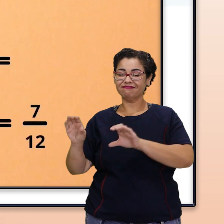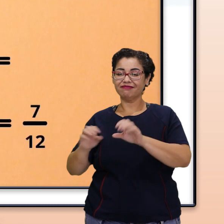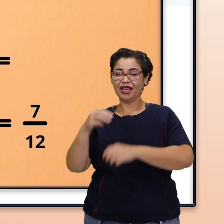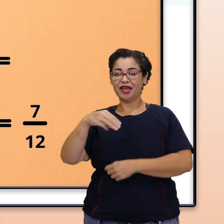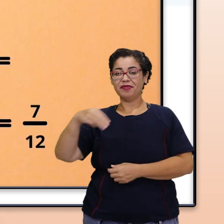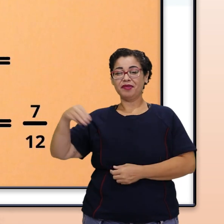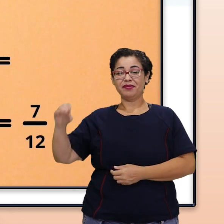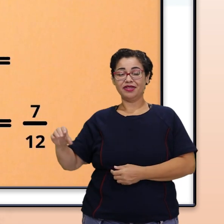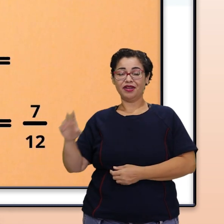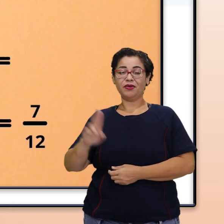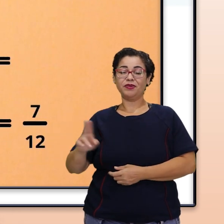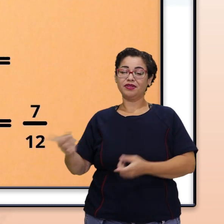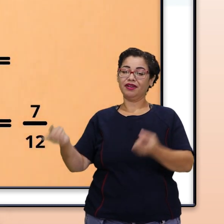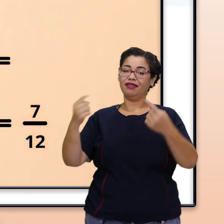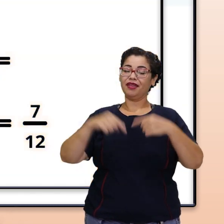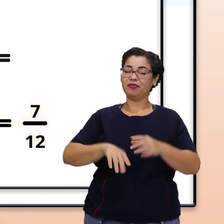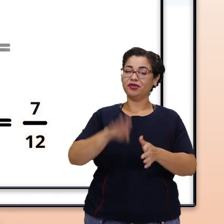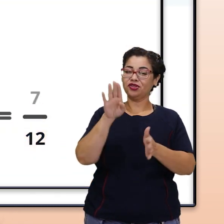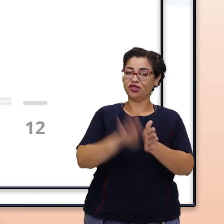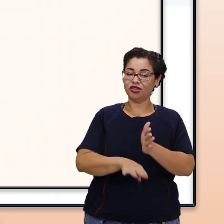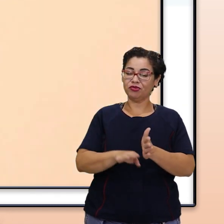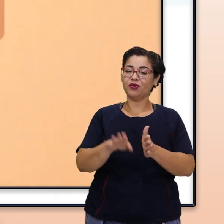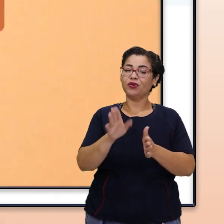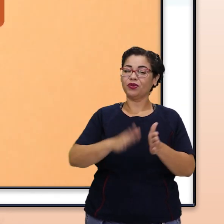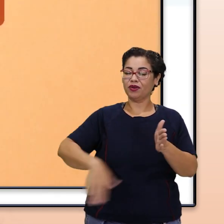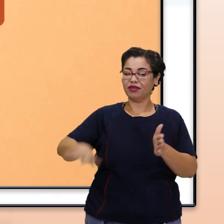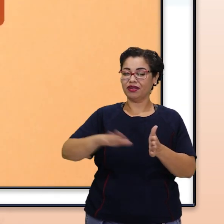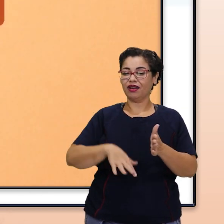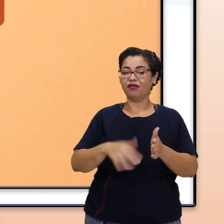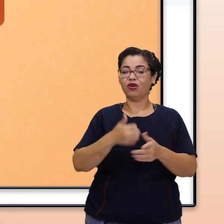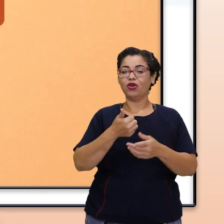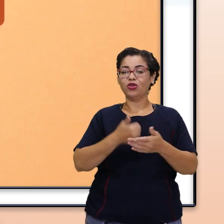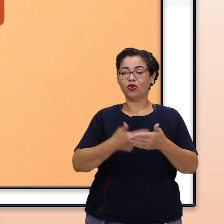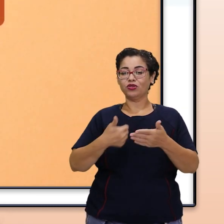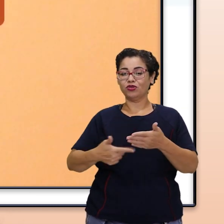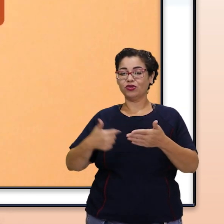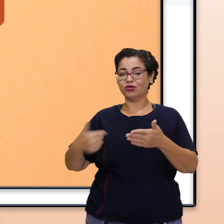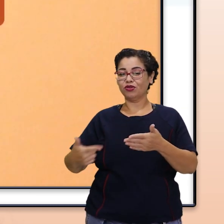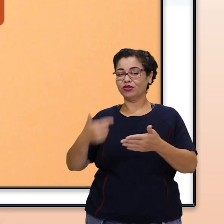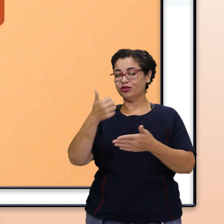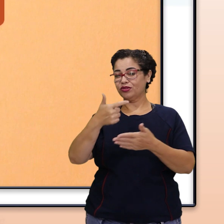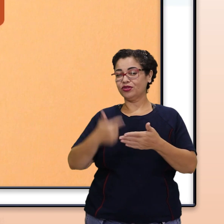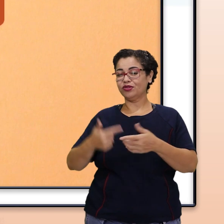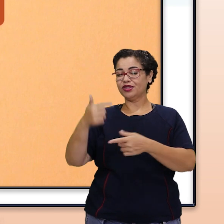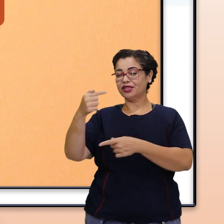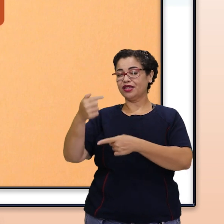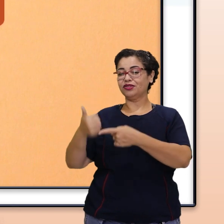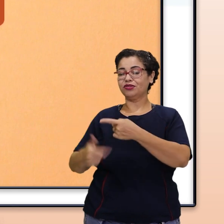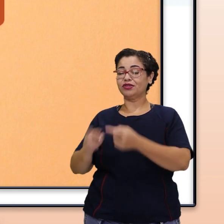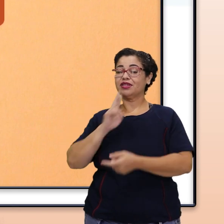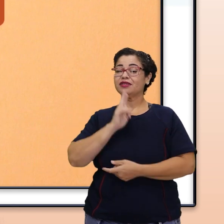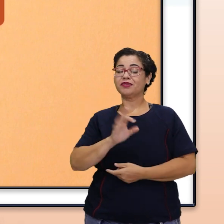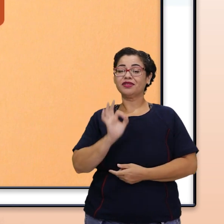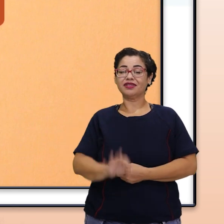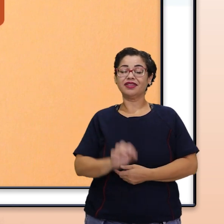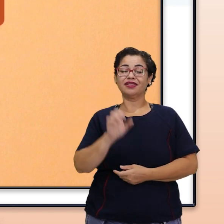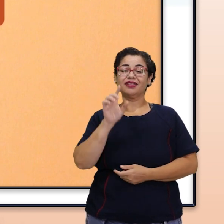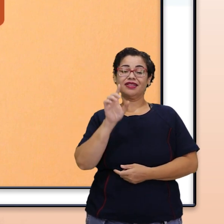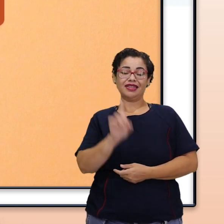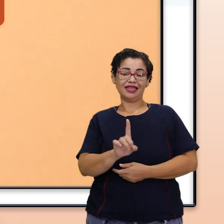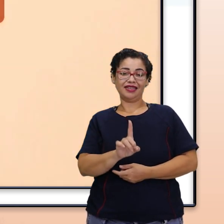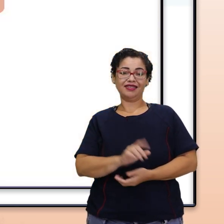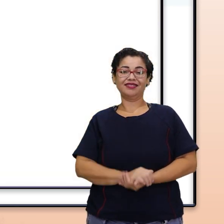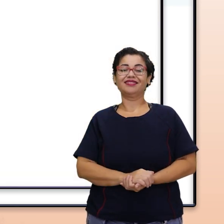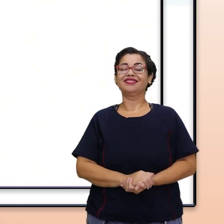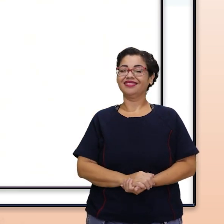que extrair o mínimo múltiplo comum. E depois diminuir o total, que seria 12/12, de 7/12. Resposta